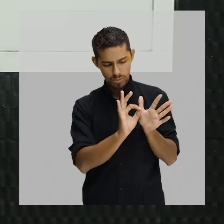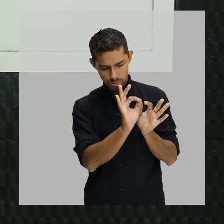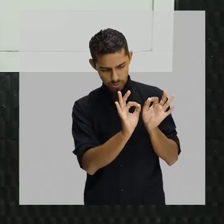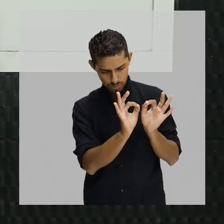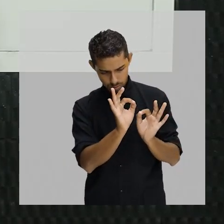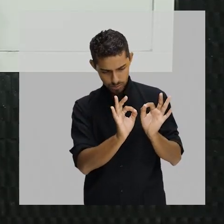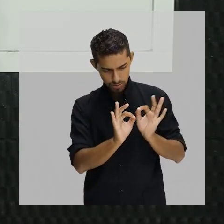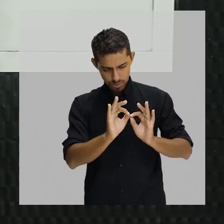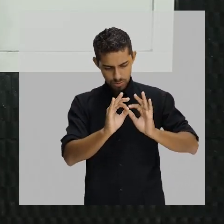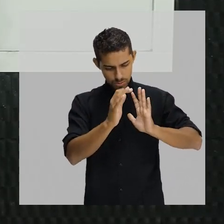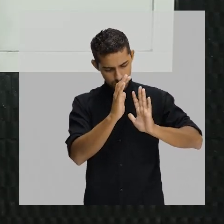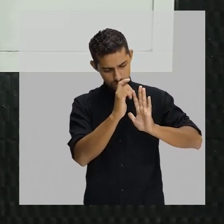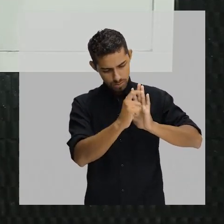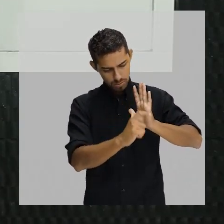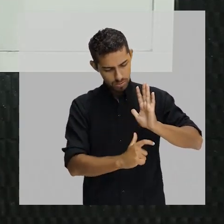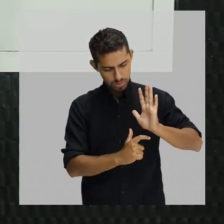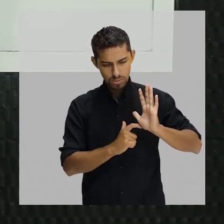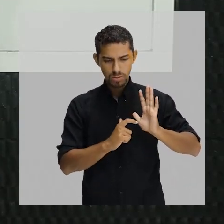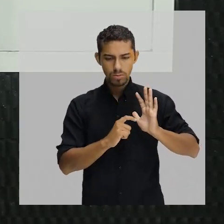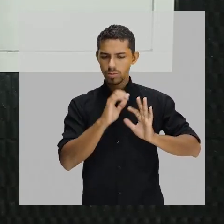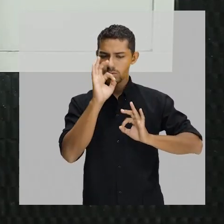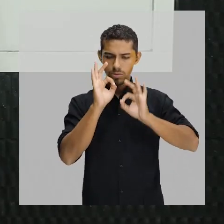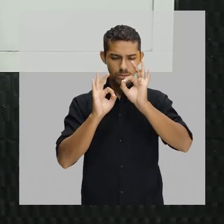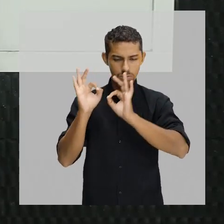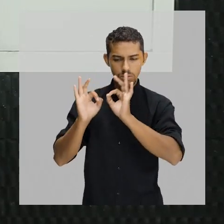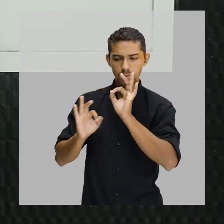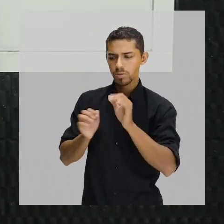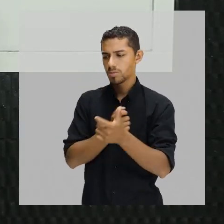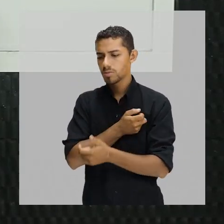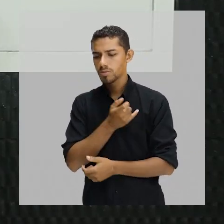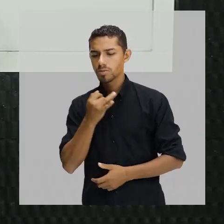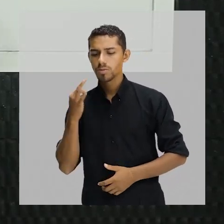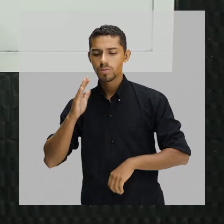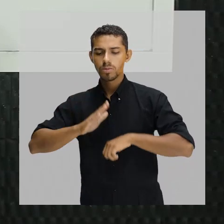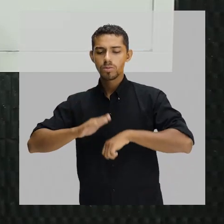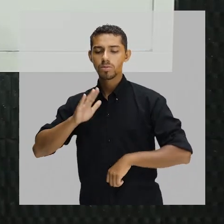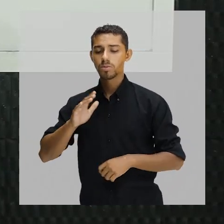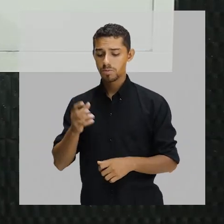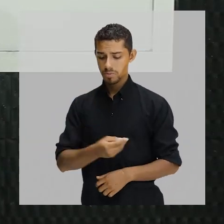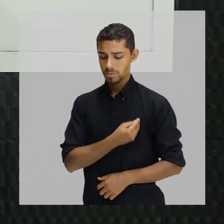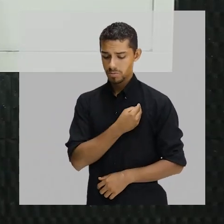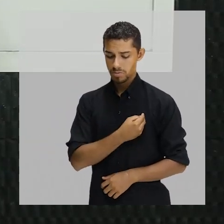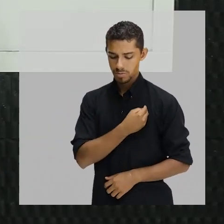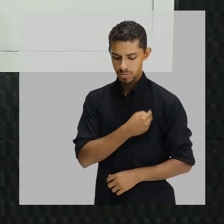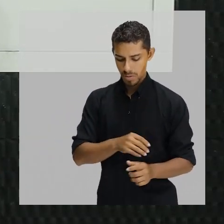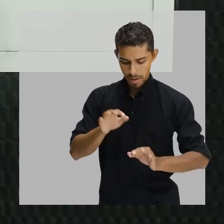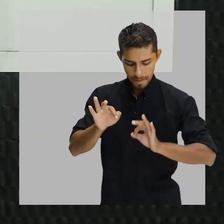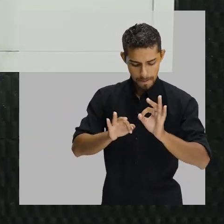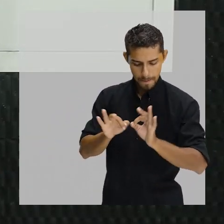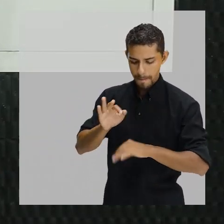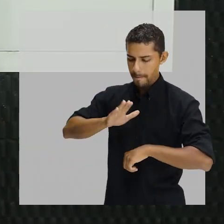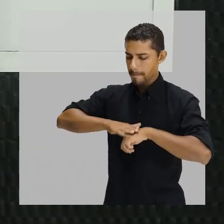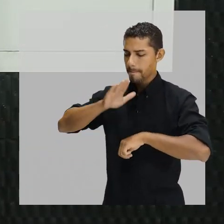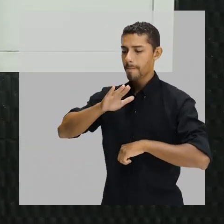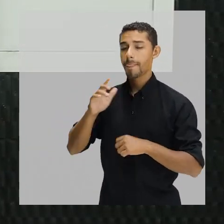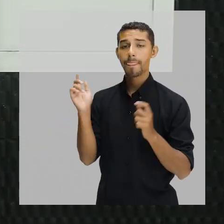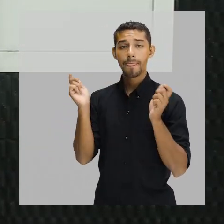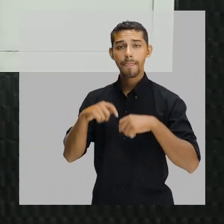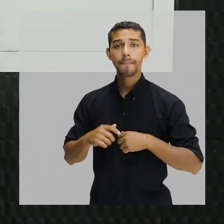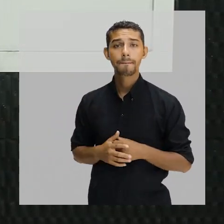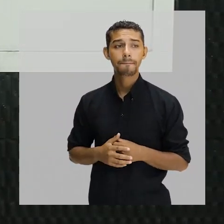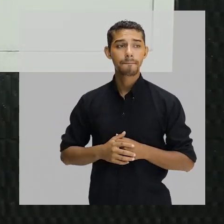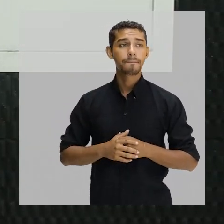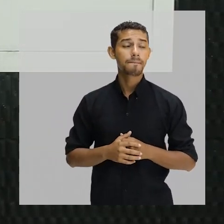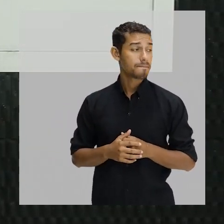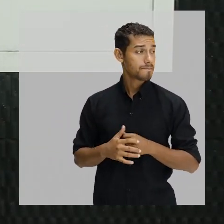ele sistematiza. Quanto mais ele está presente, mais organizado é,